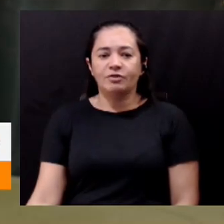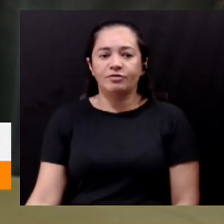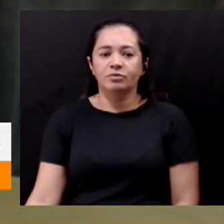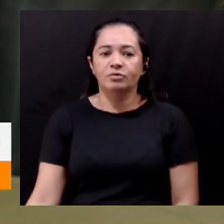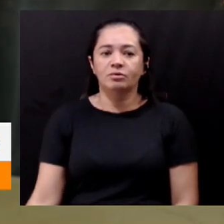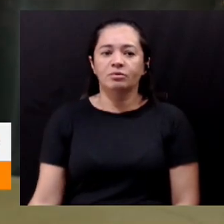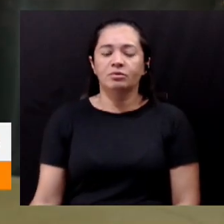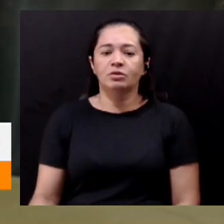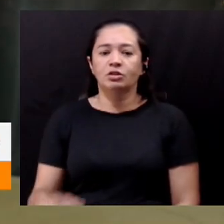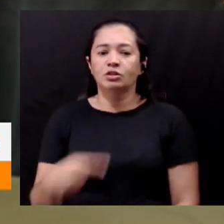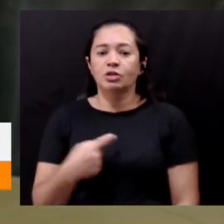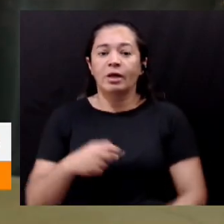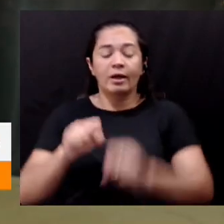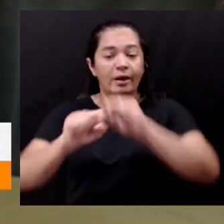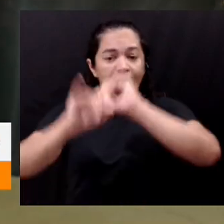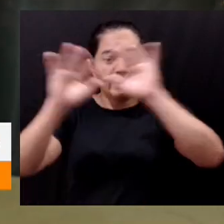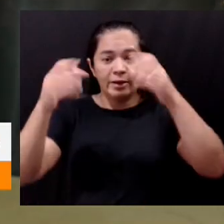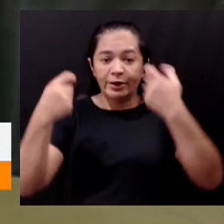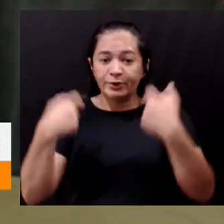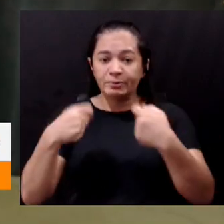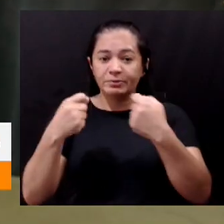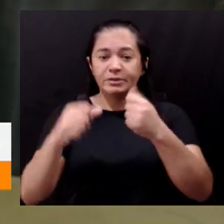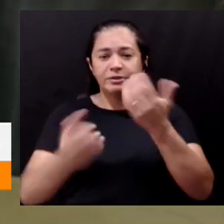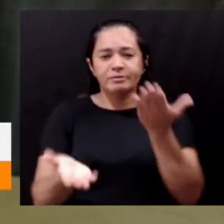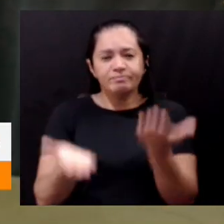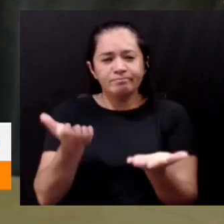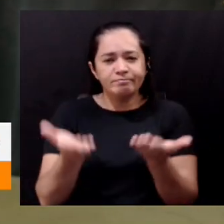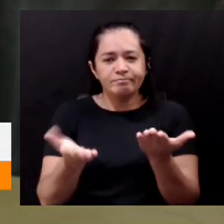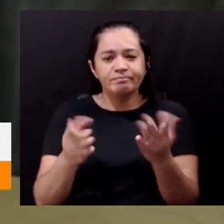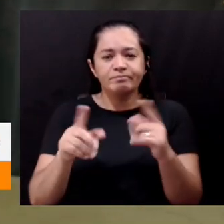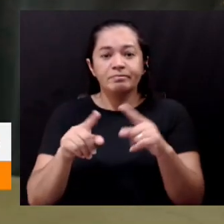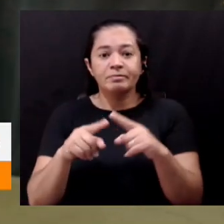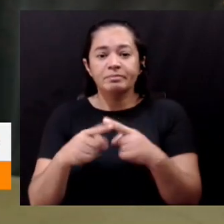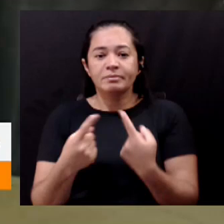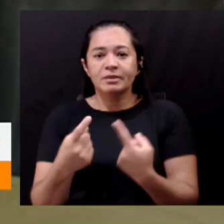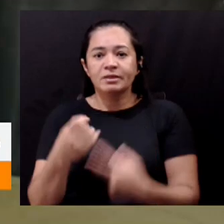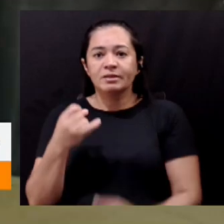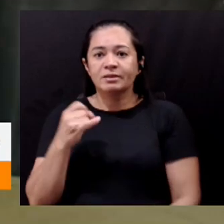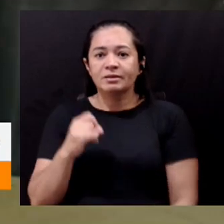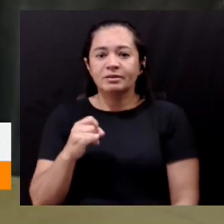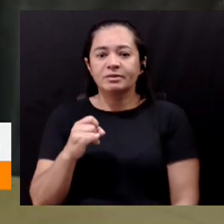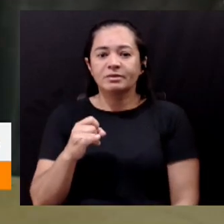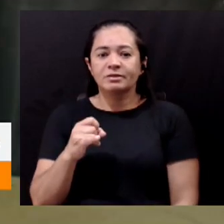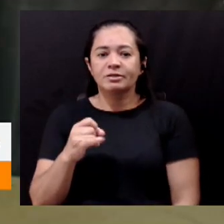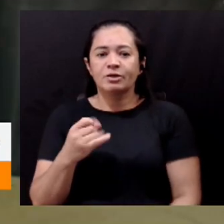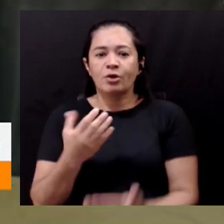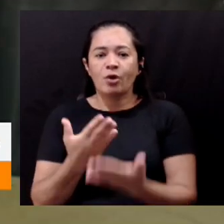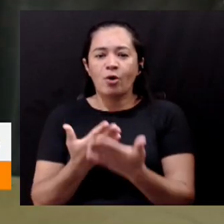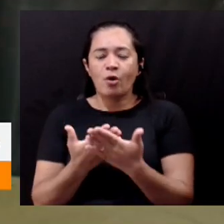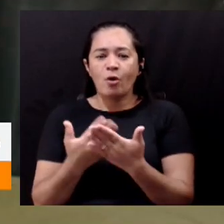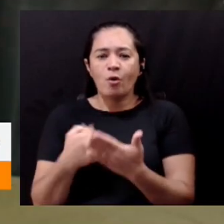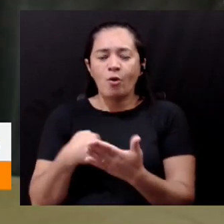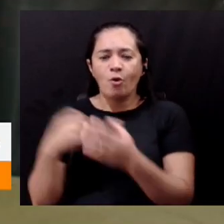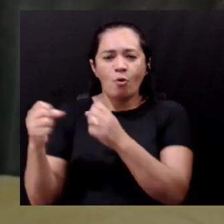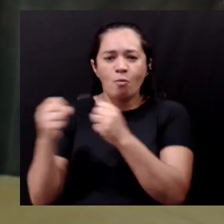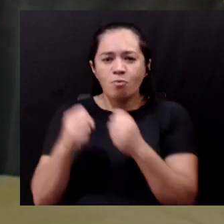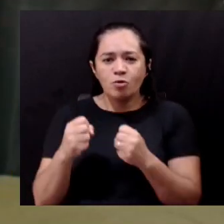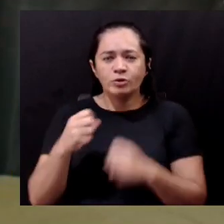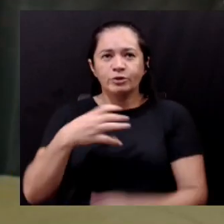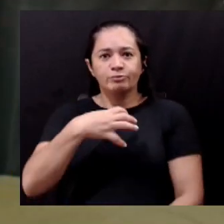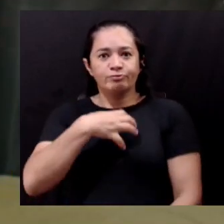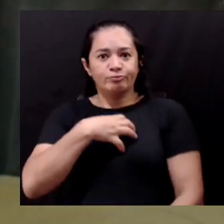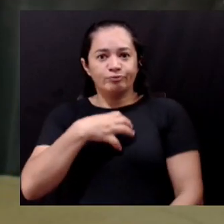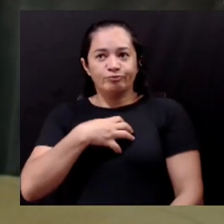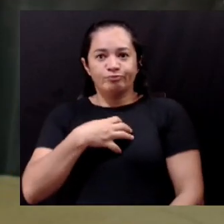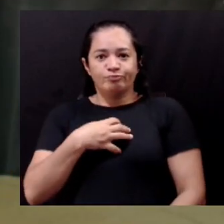ter o equilíbrio, mas se eu estou no poder, sim, eu tenho aquela sensação do poder. Agora,